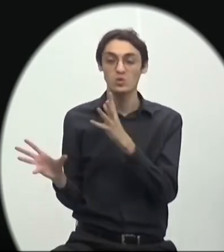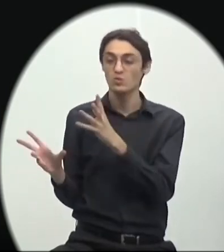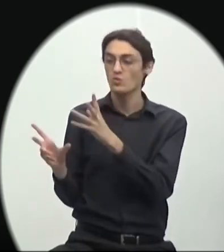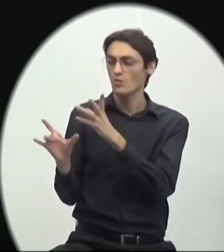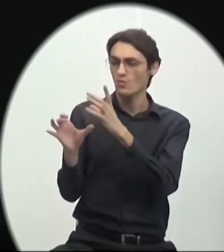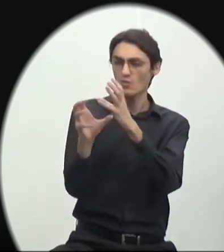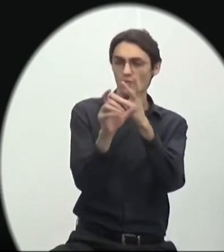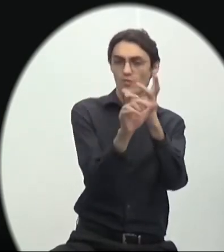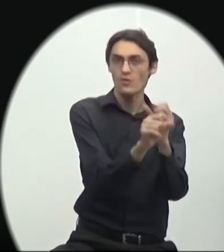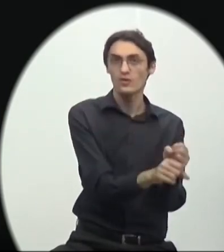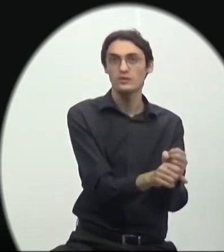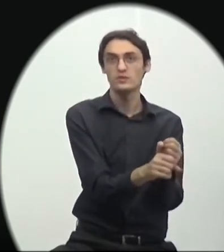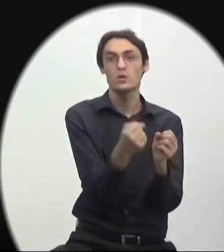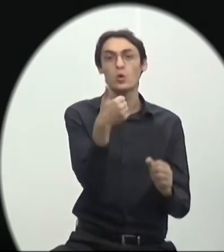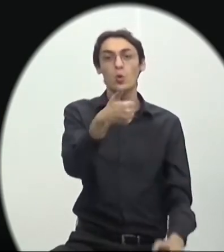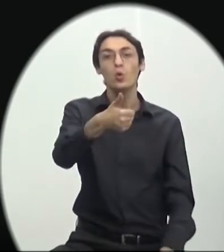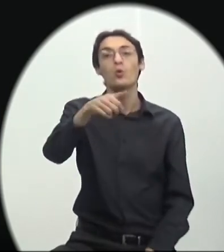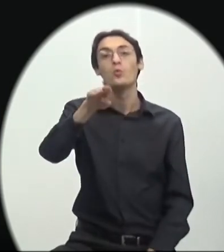com um orçamento de